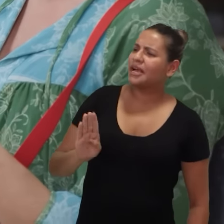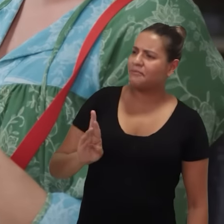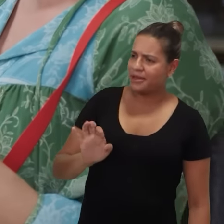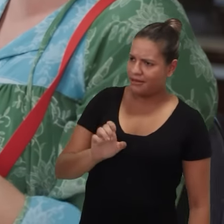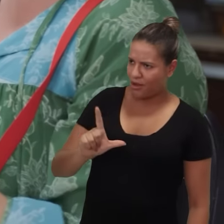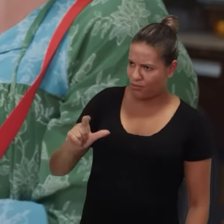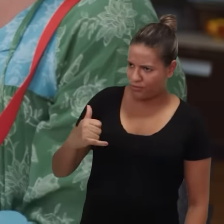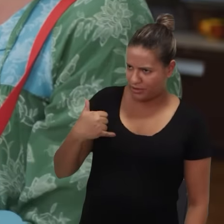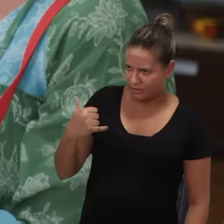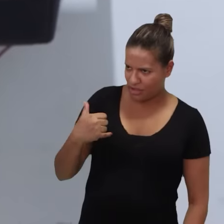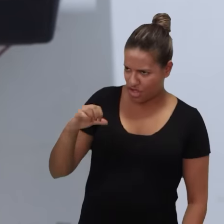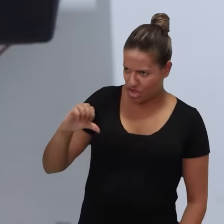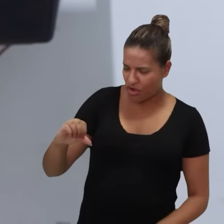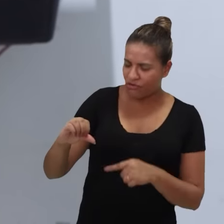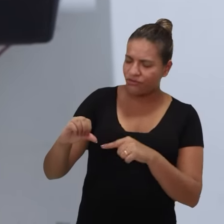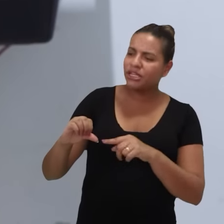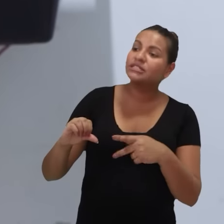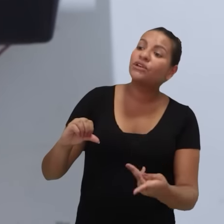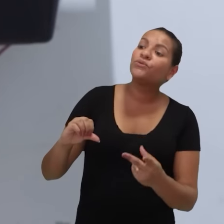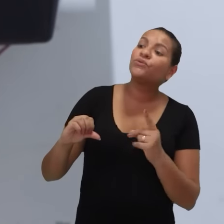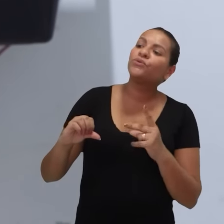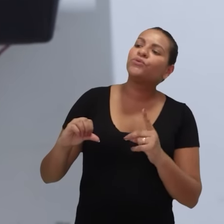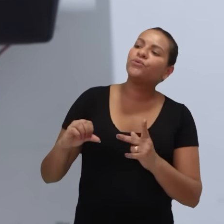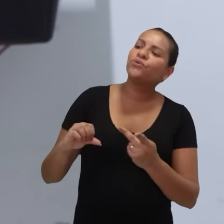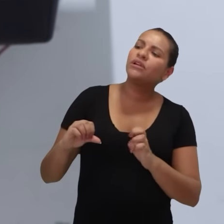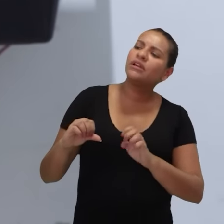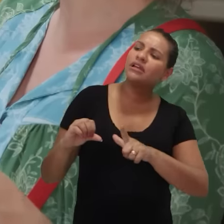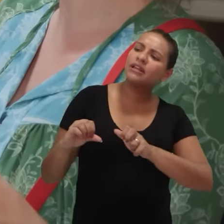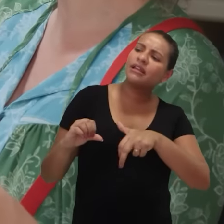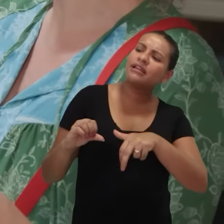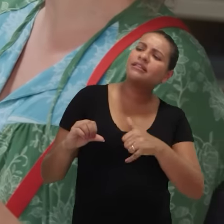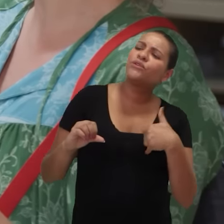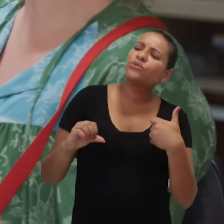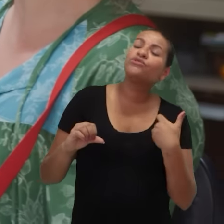a Helena tem 2. 2 e 2 meses. 2 e 2 meses, né?